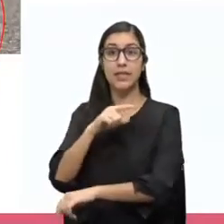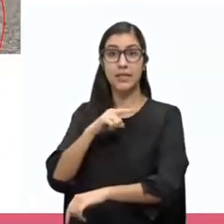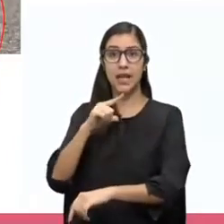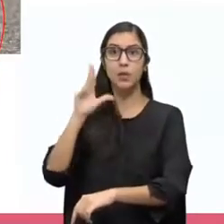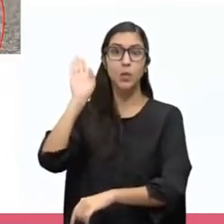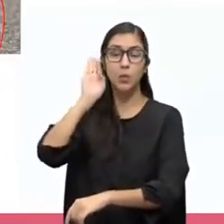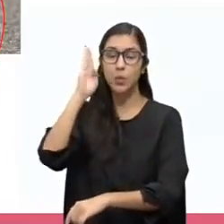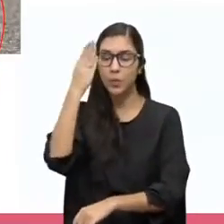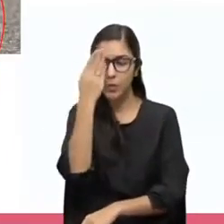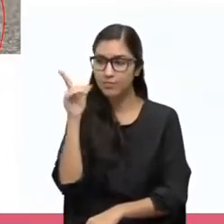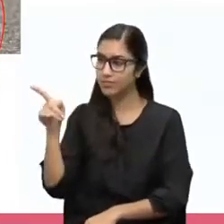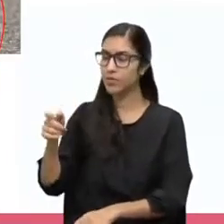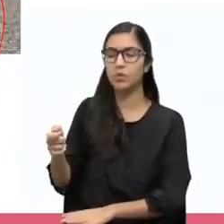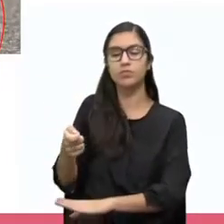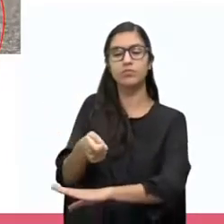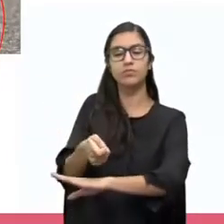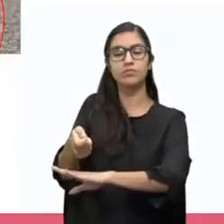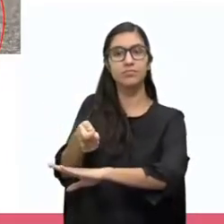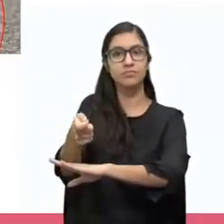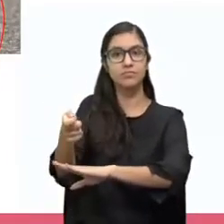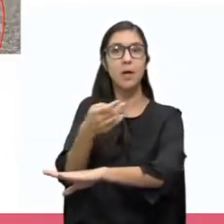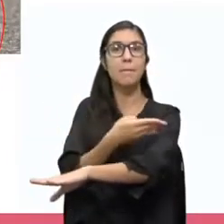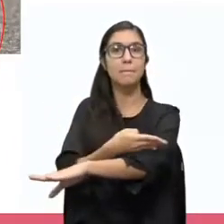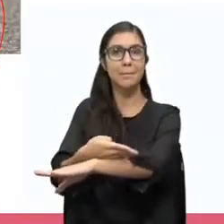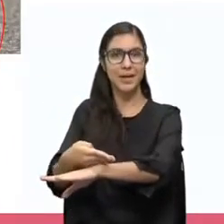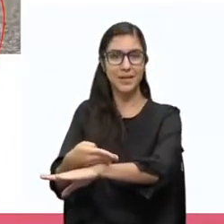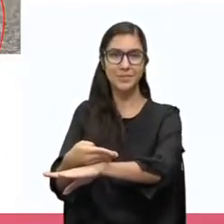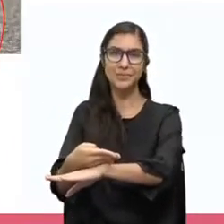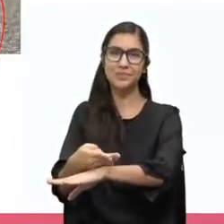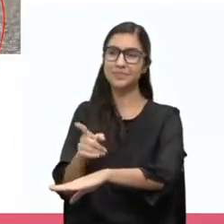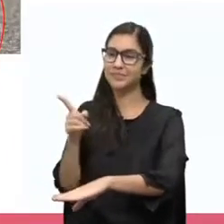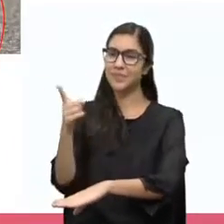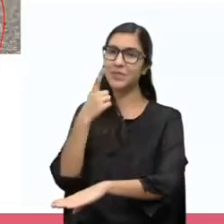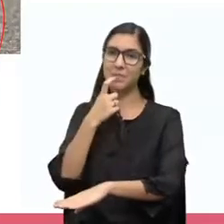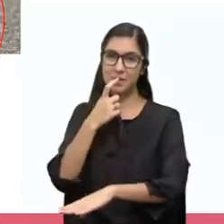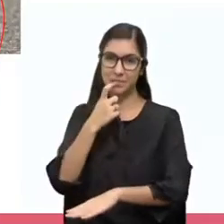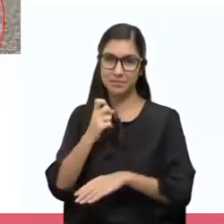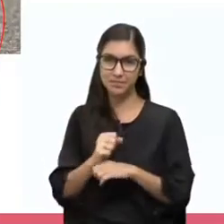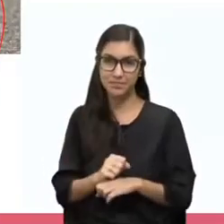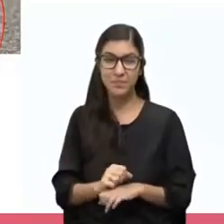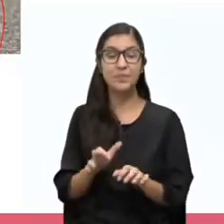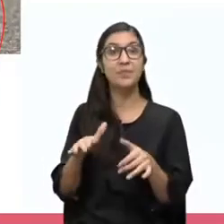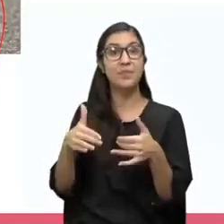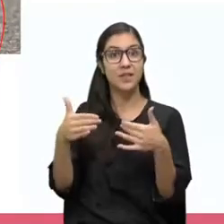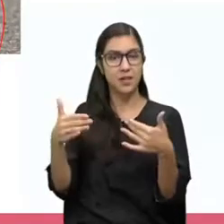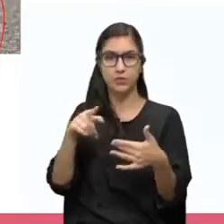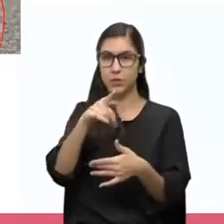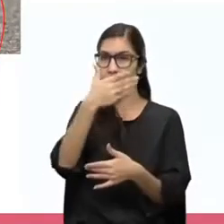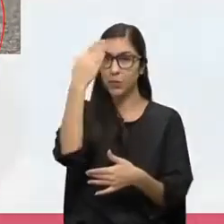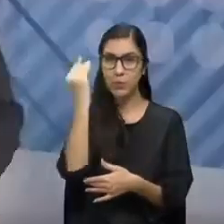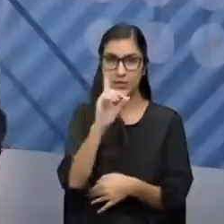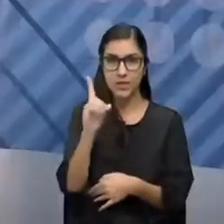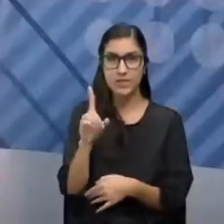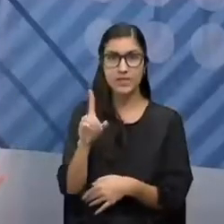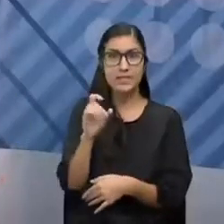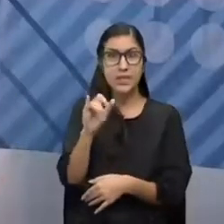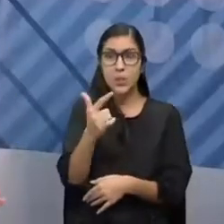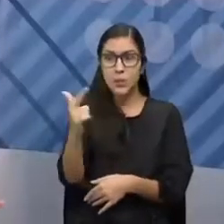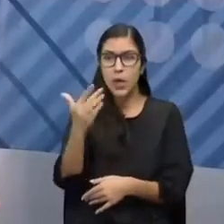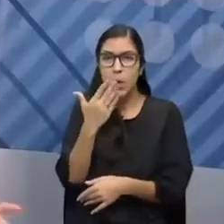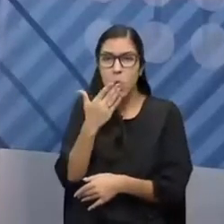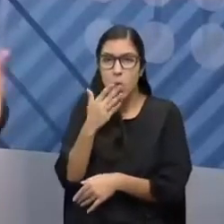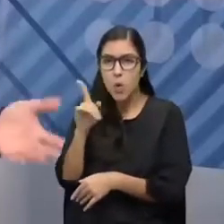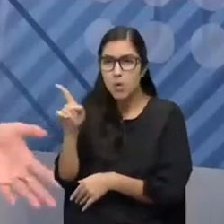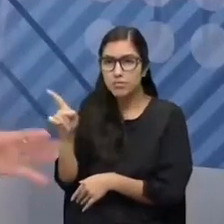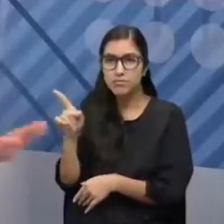de visão e audição vai utilizar uma bengala dessa, branca e vermelha. Então, não se esqueçam, se não tiver essa